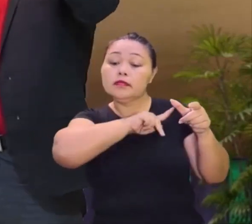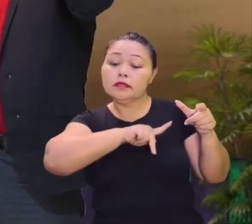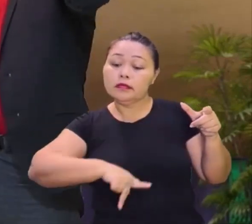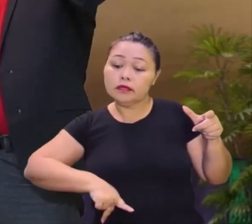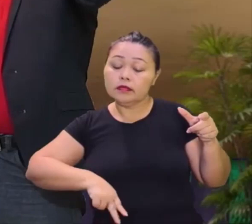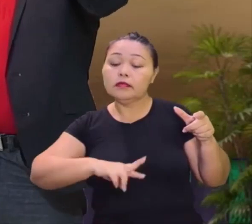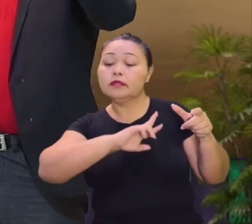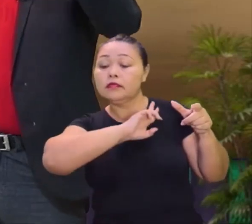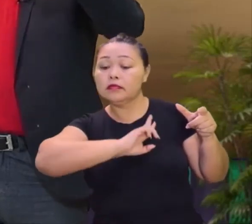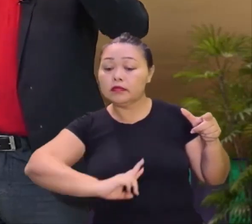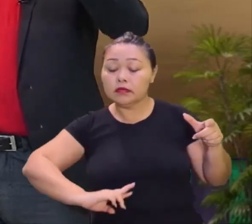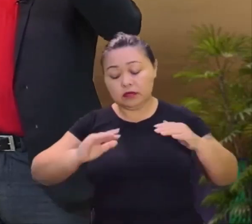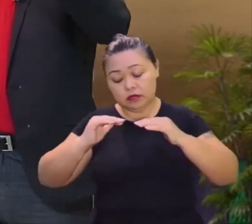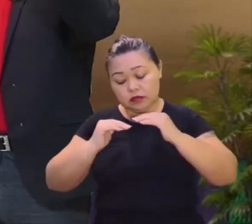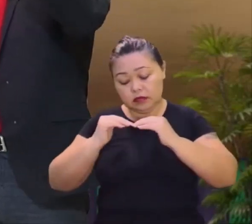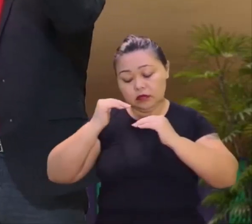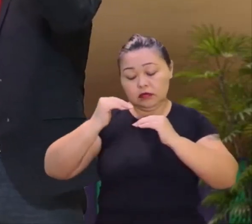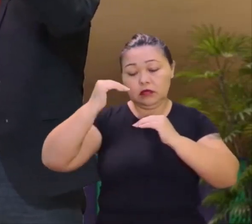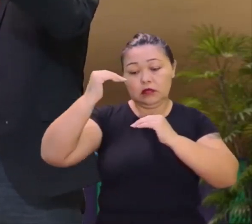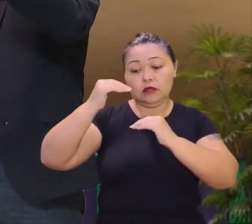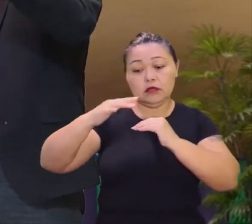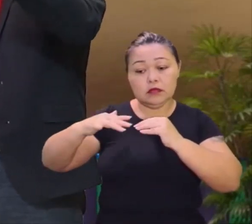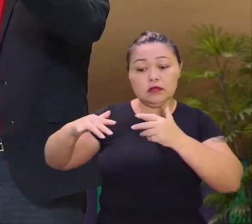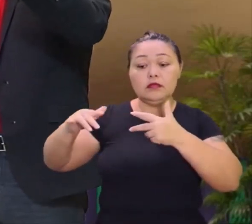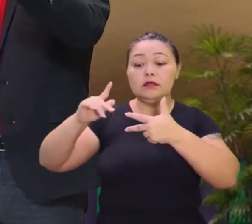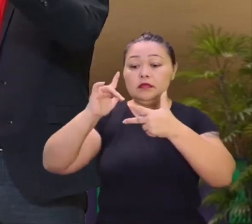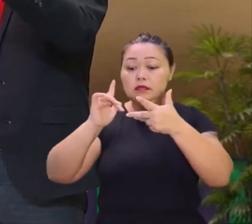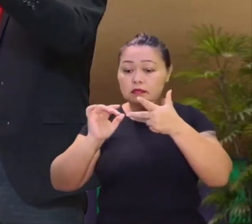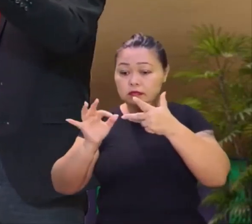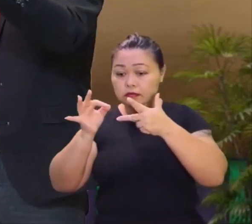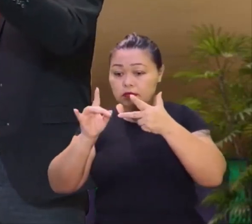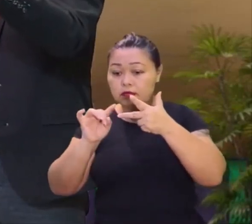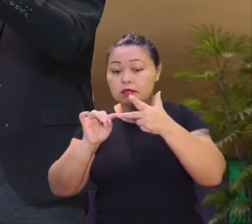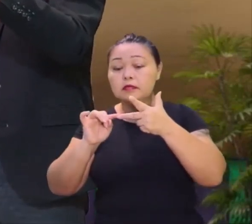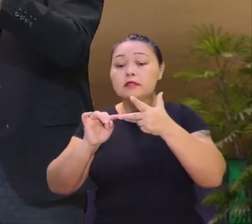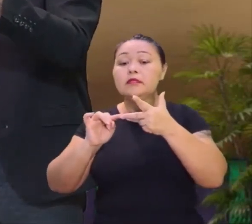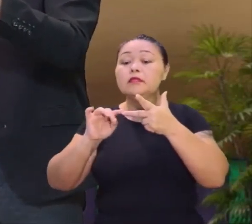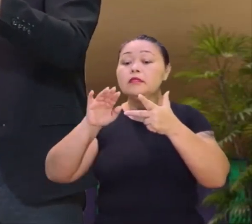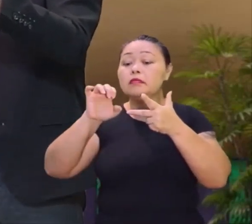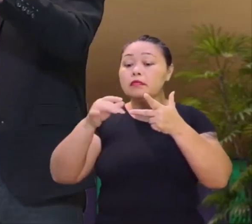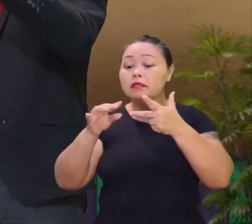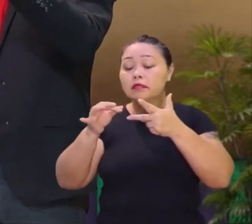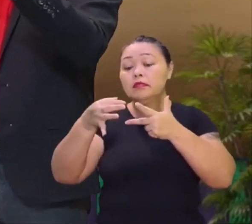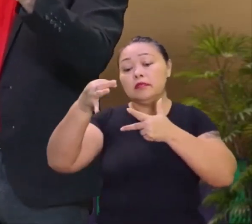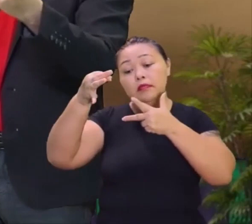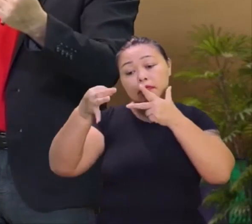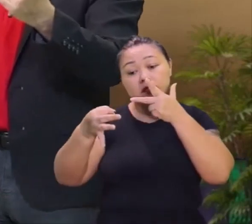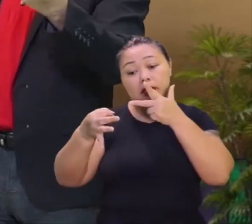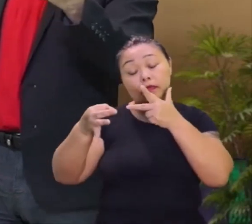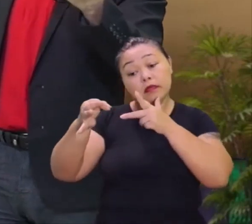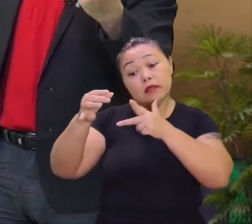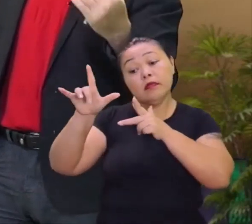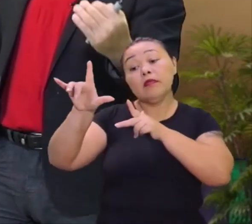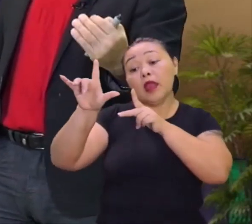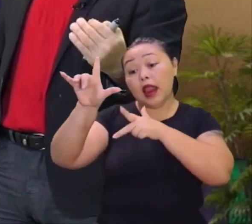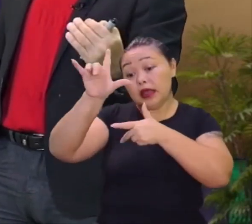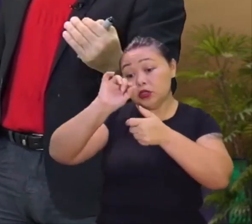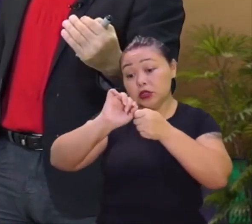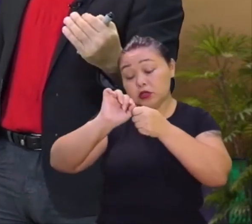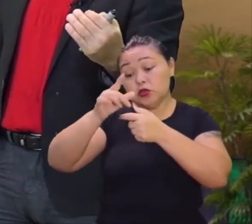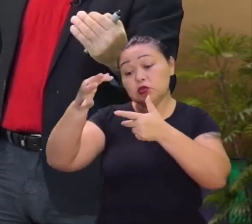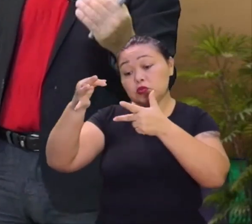o maior na hierarquia do executivo. Exatamente. Porque nós temos executivo, legislativo e